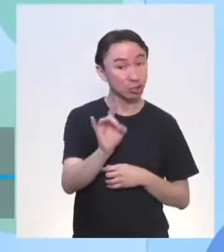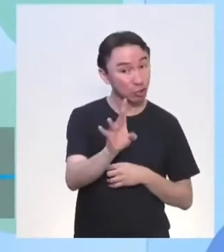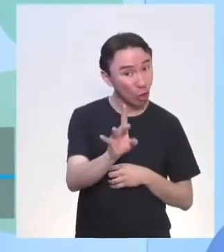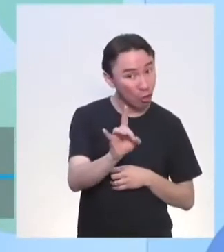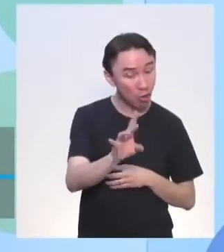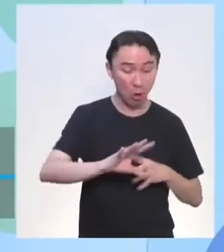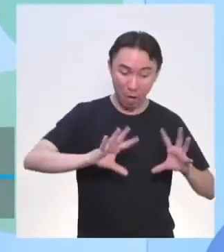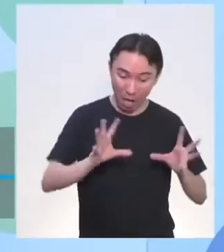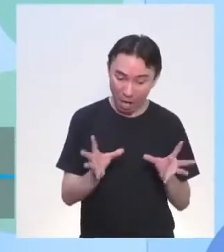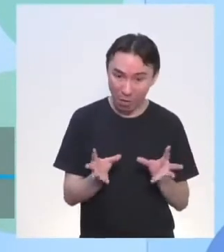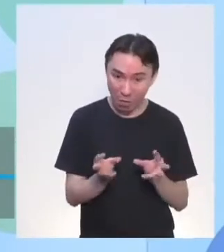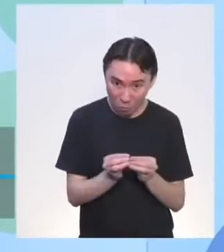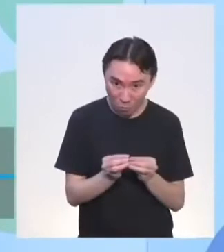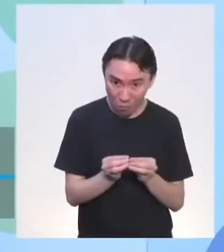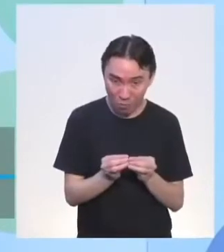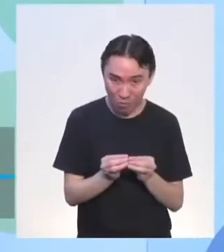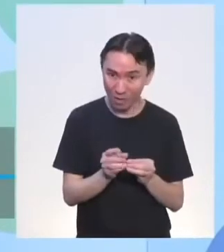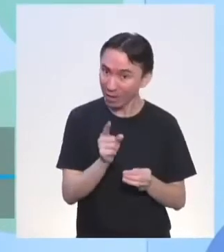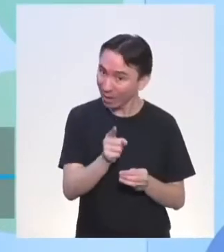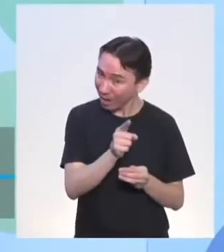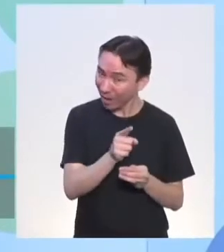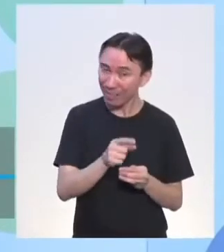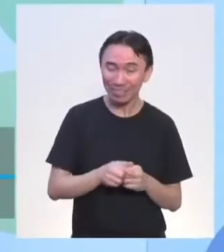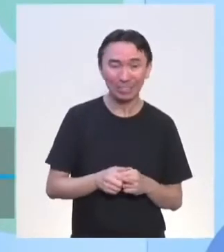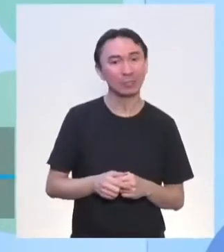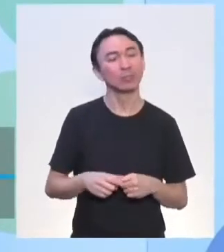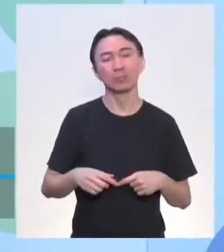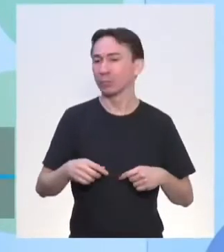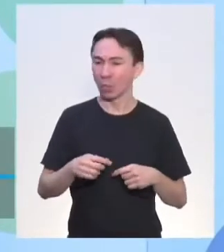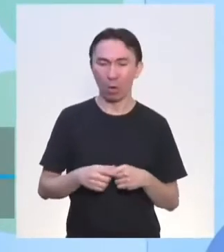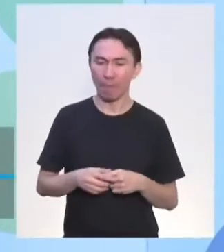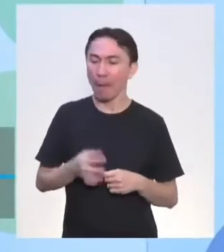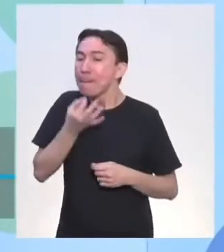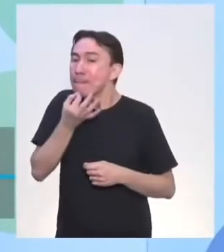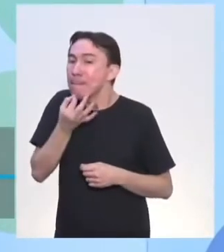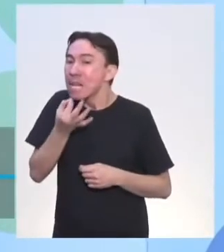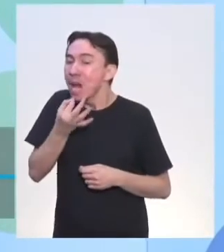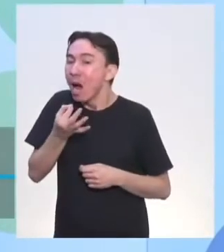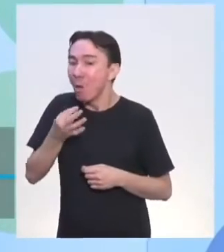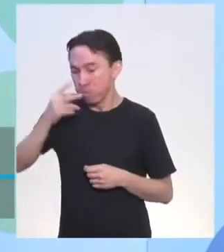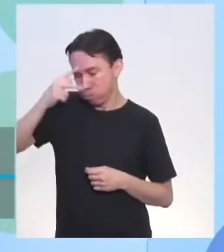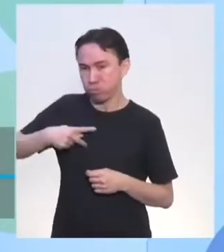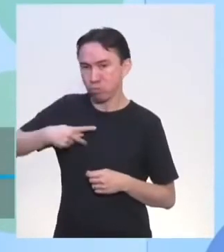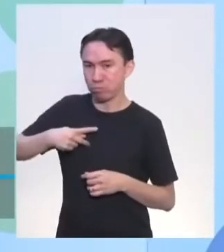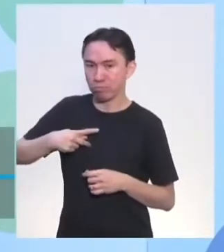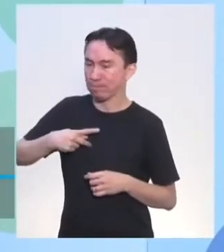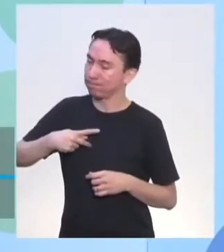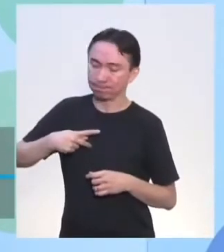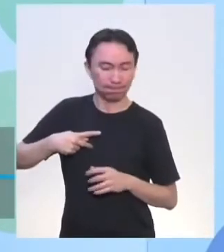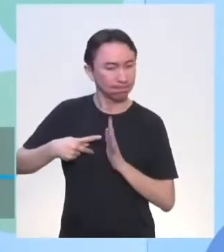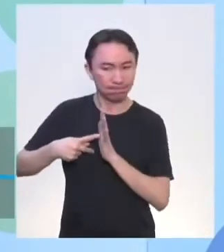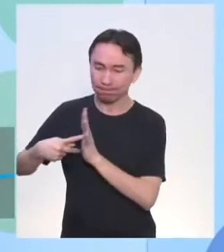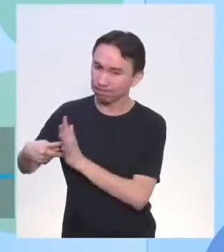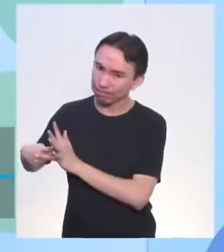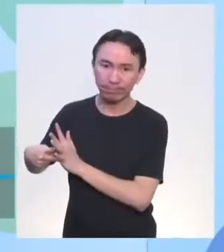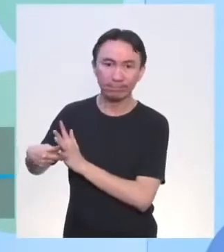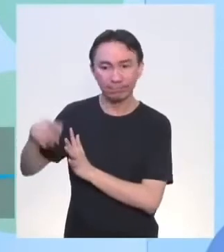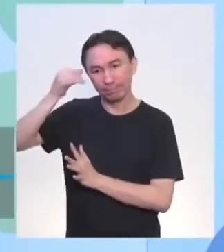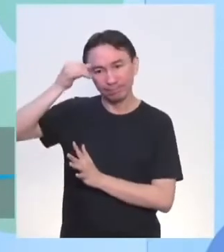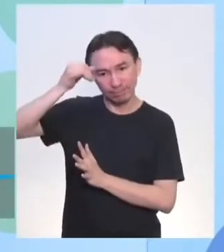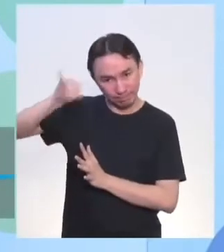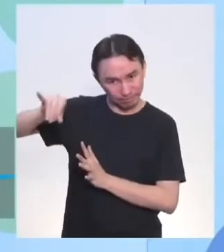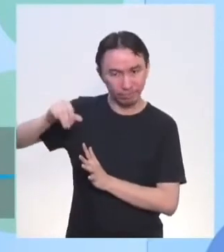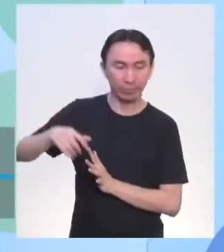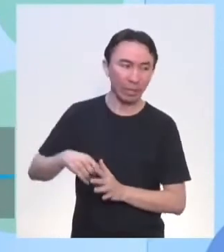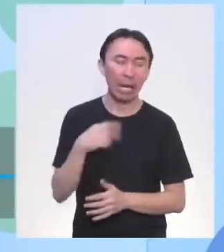um resumo de um texto, você tem que extinguir isso, não pode trazer o seu posicionamento, você tem que trazer as ideias do autor,